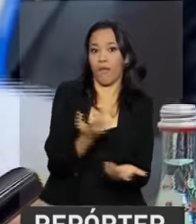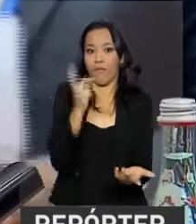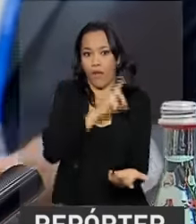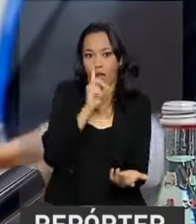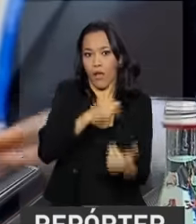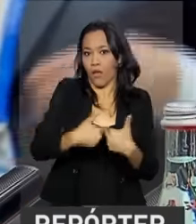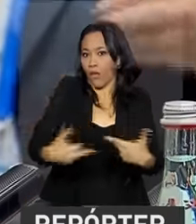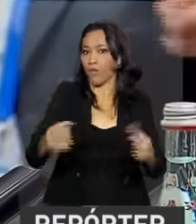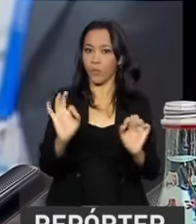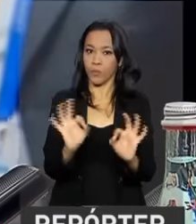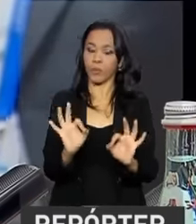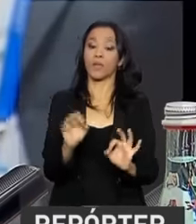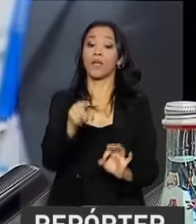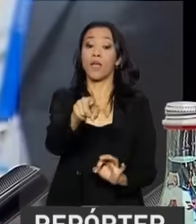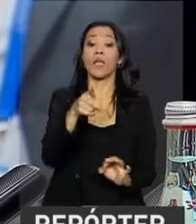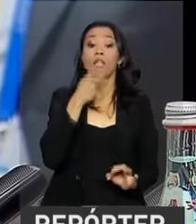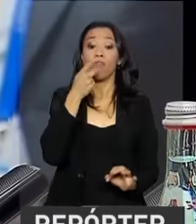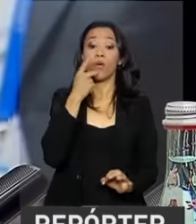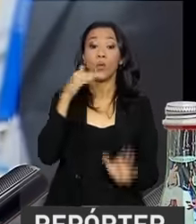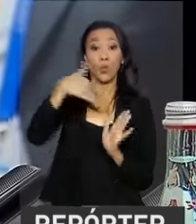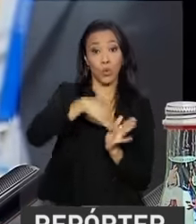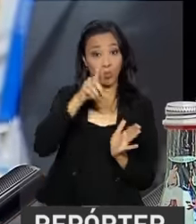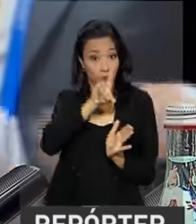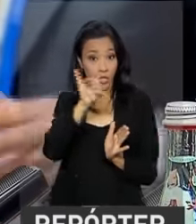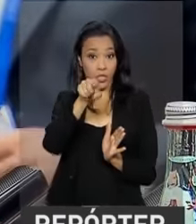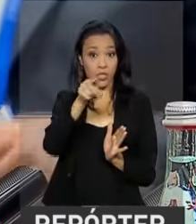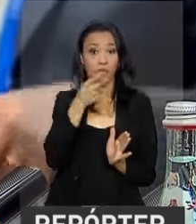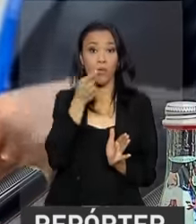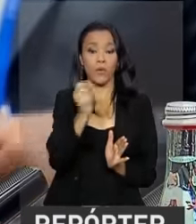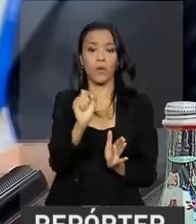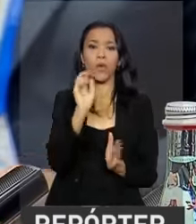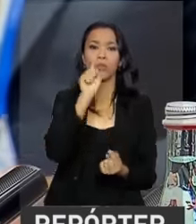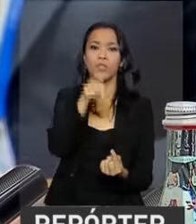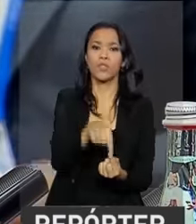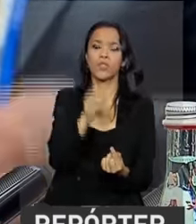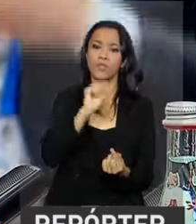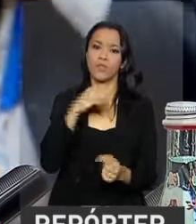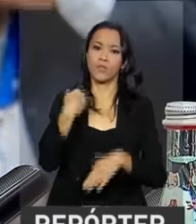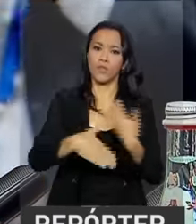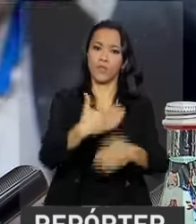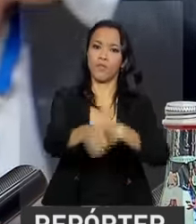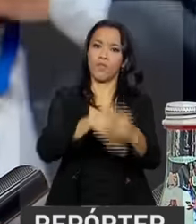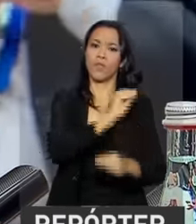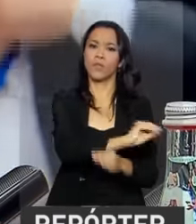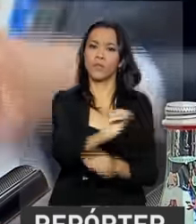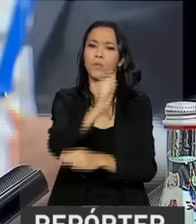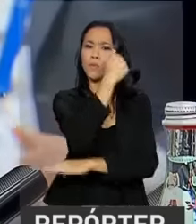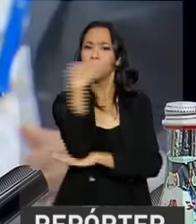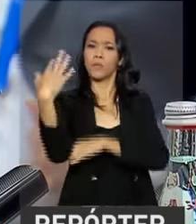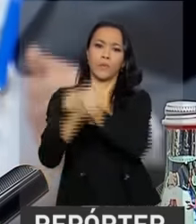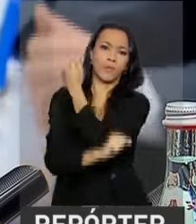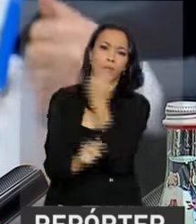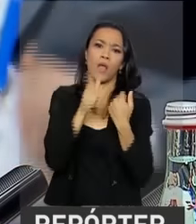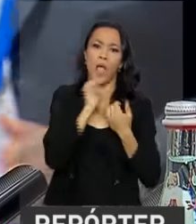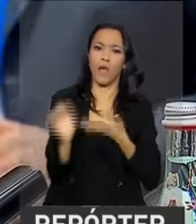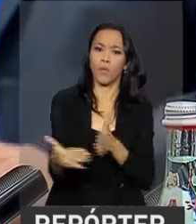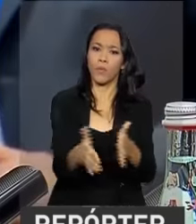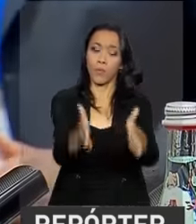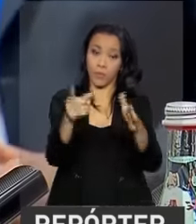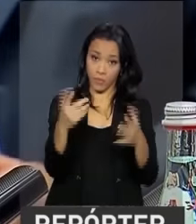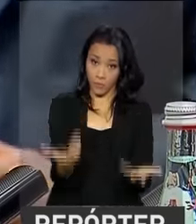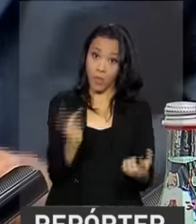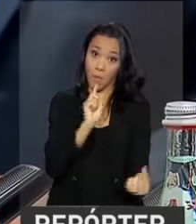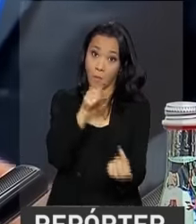dia da cúpula, Michel Temer disse também que os Objetivos de Desenvolvimento Sustentável, agenda da Organização das Nações Unidas